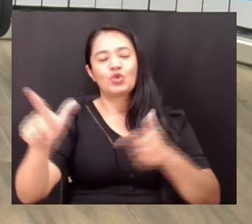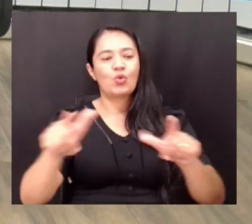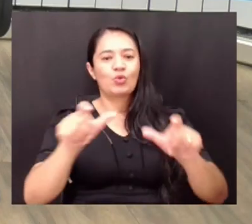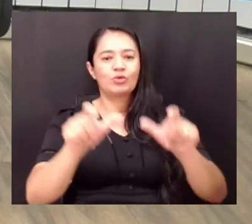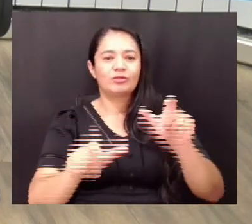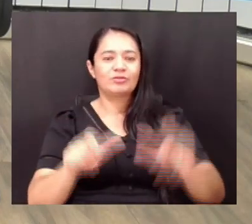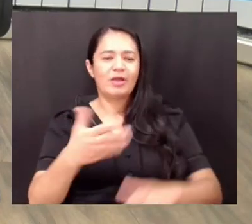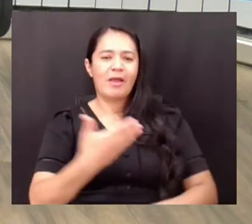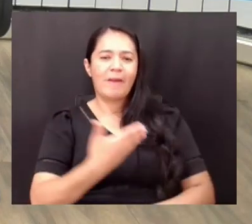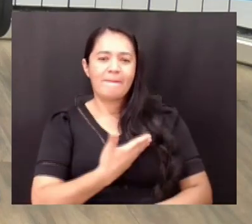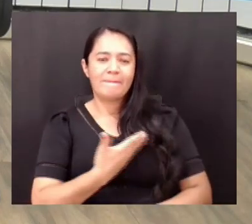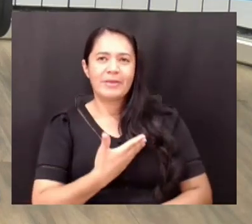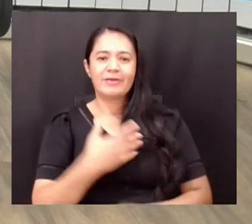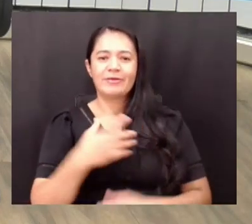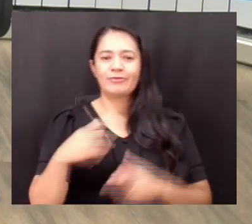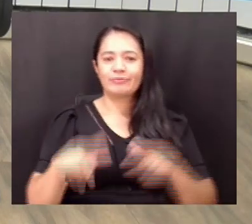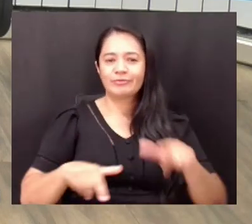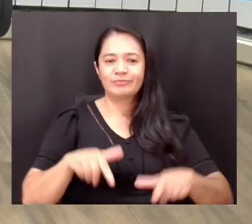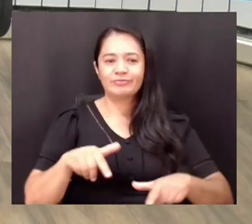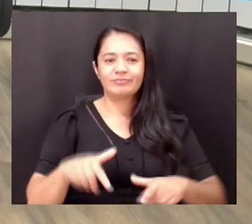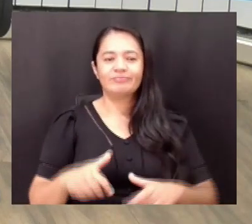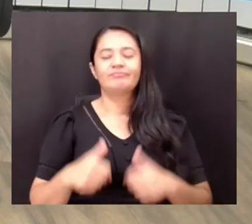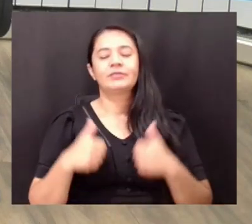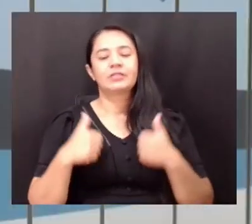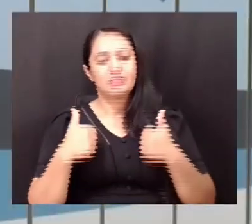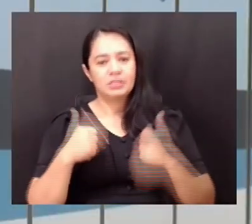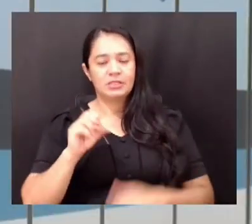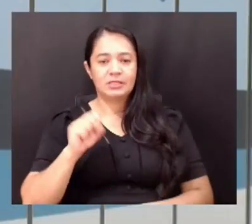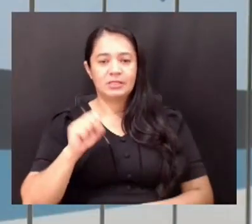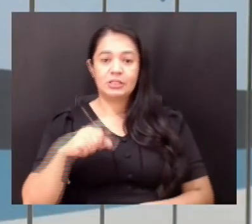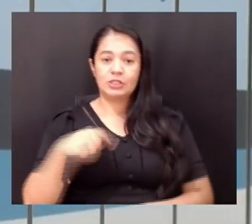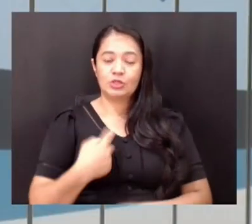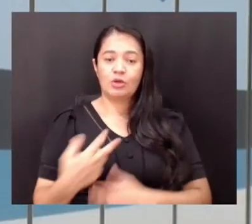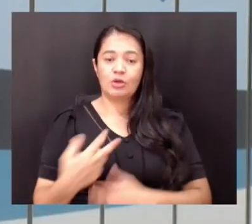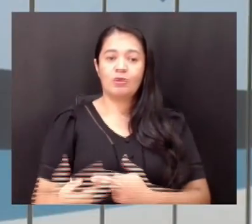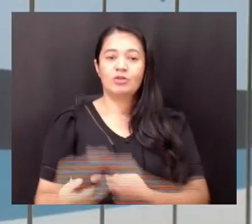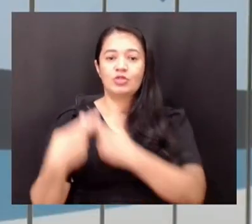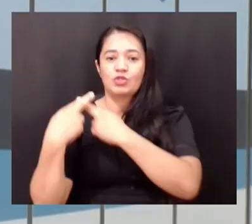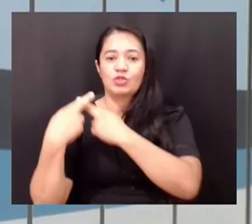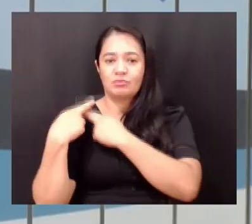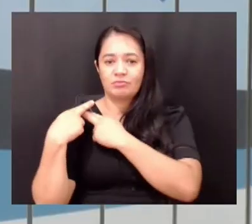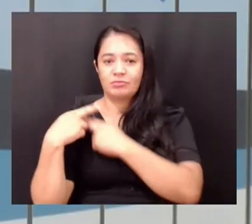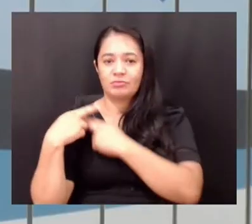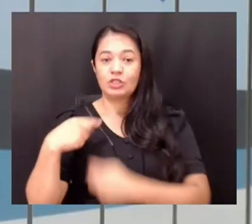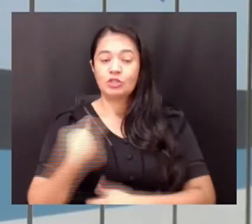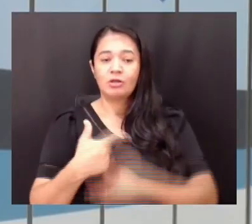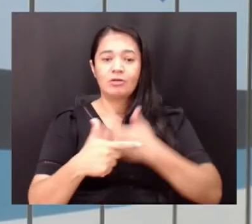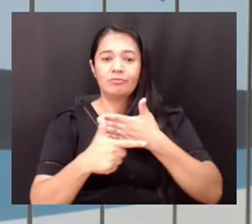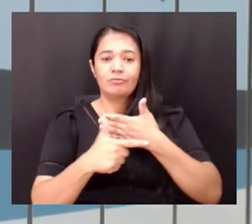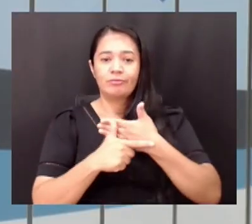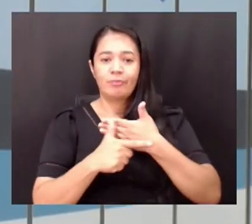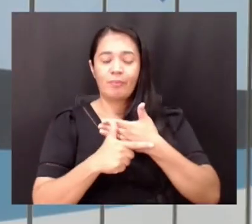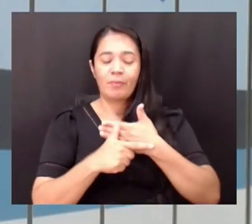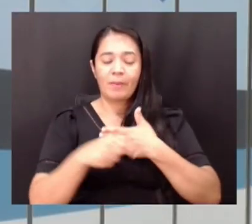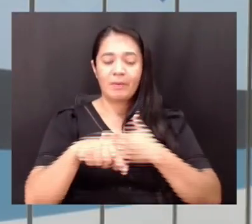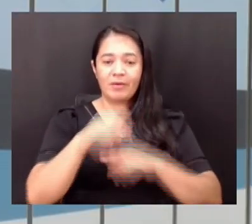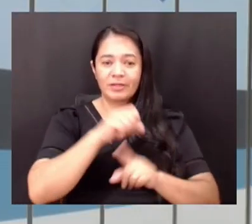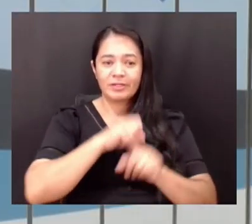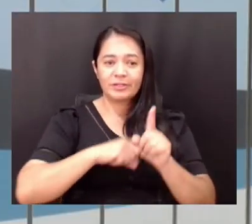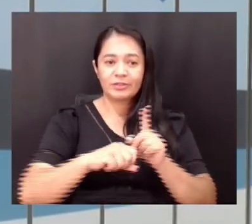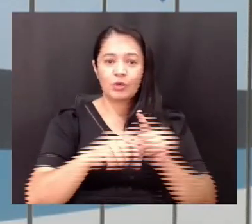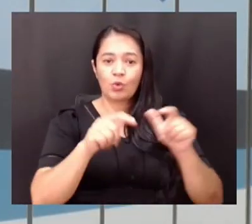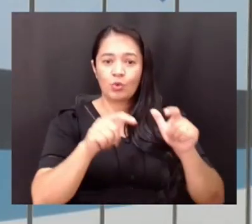de trabalho. Muito bom, a gente é responsável, a gente tem um papel na sociedade, né? No lugar onde a gente está, no lugar onde a